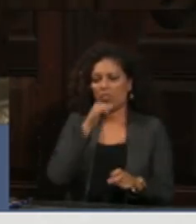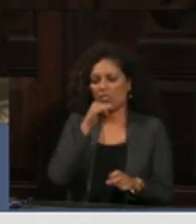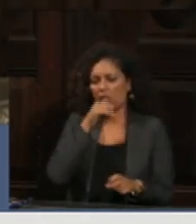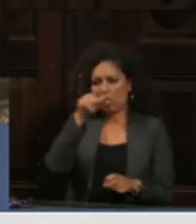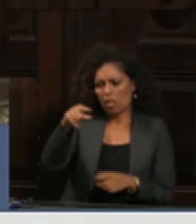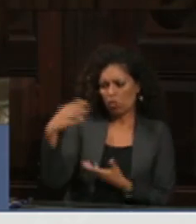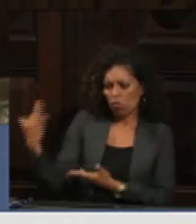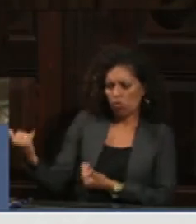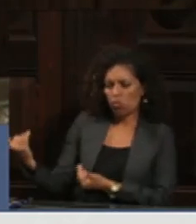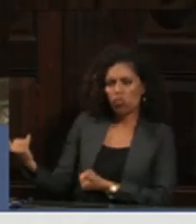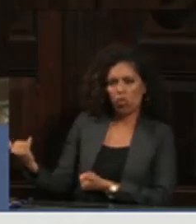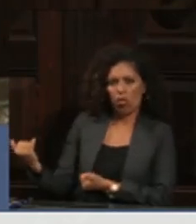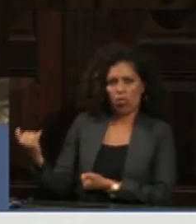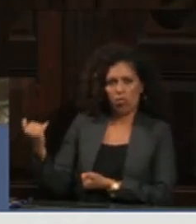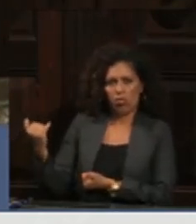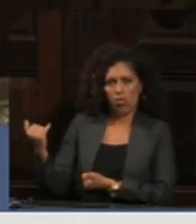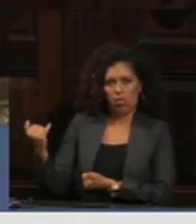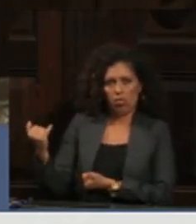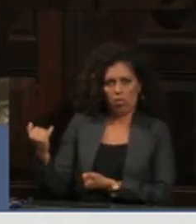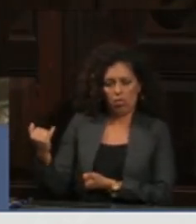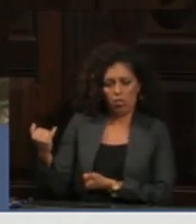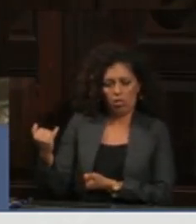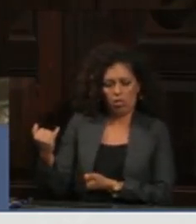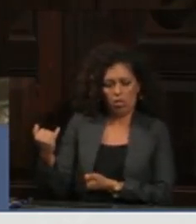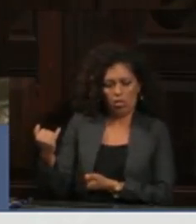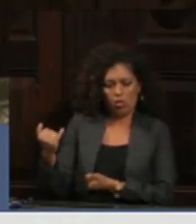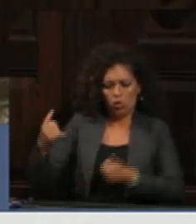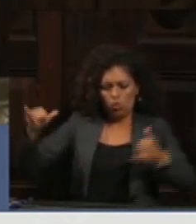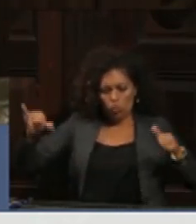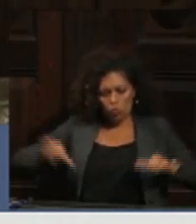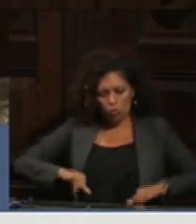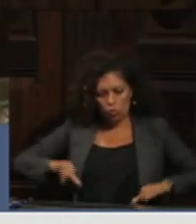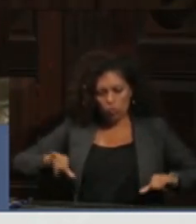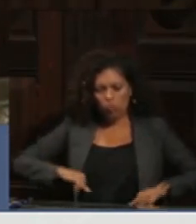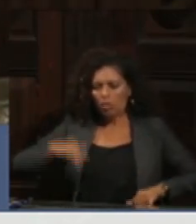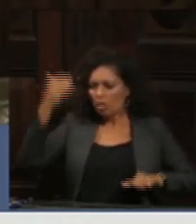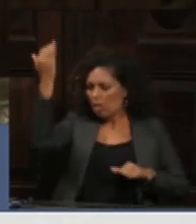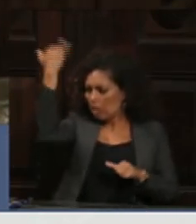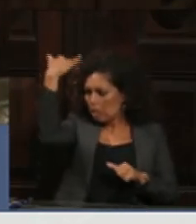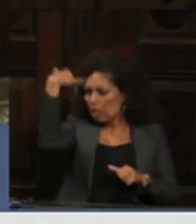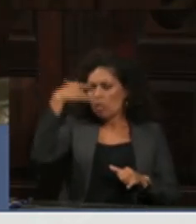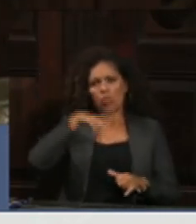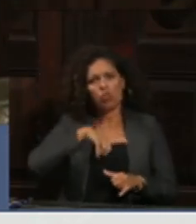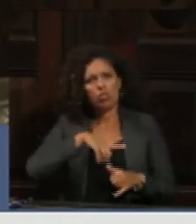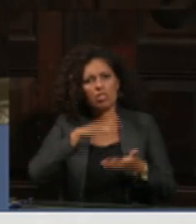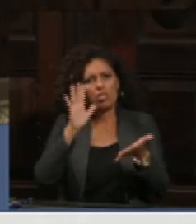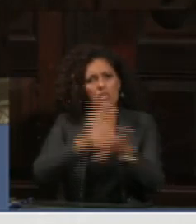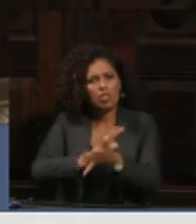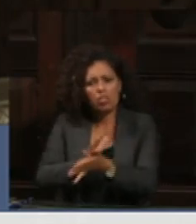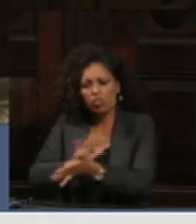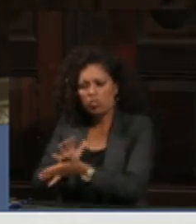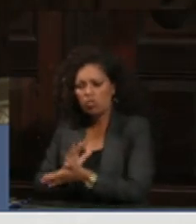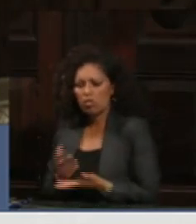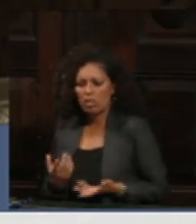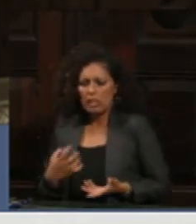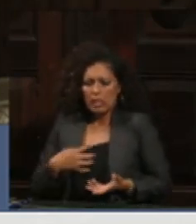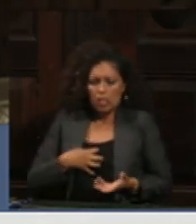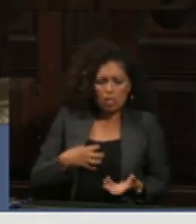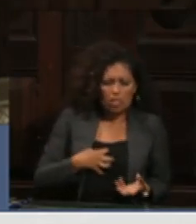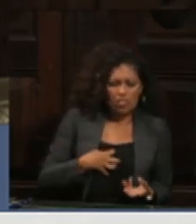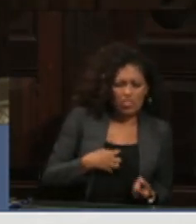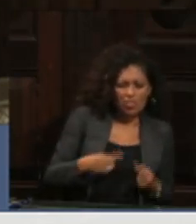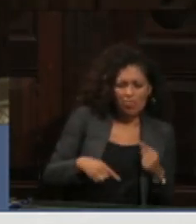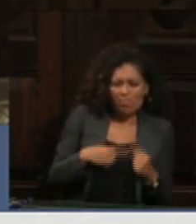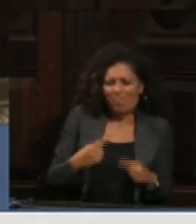esse jovem, que essa criança, por sofrer bullying, por sofrer discriminação, por sentir que não pertence a um